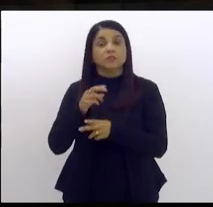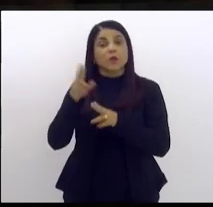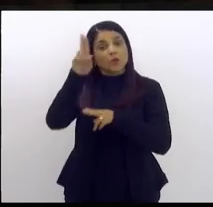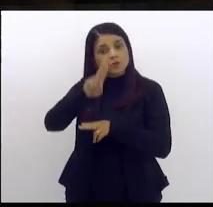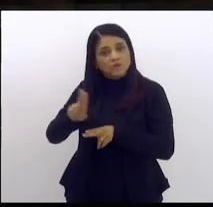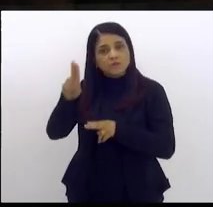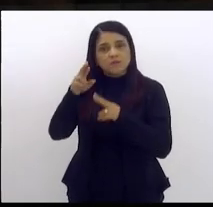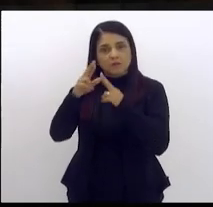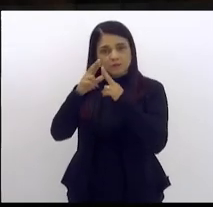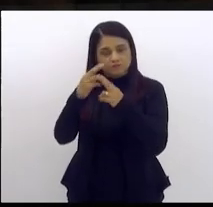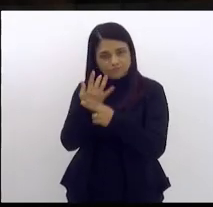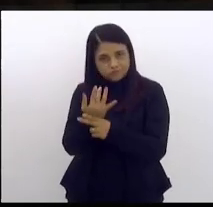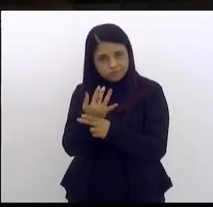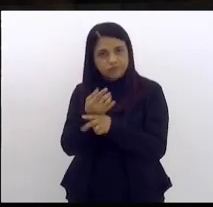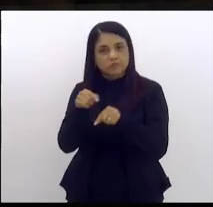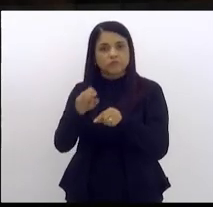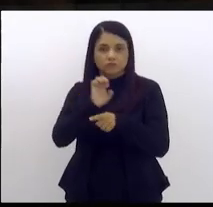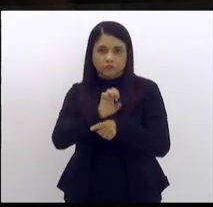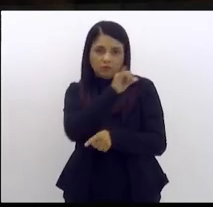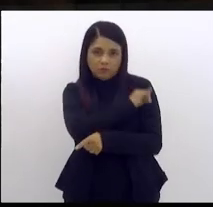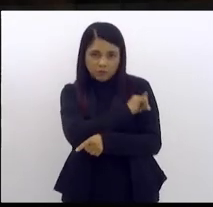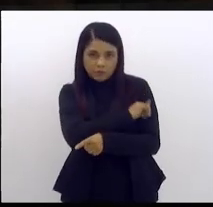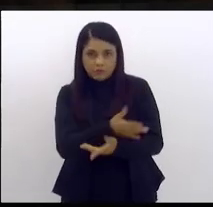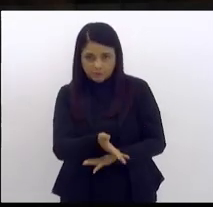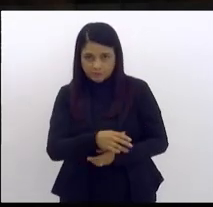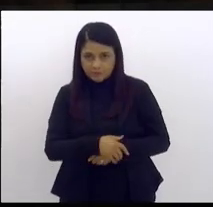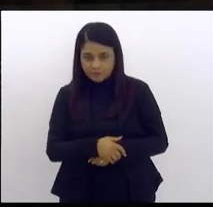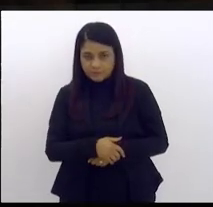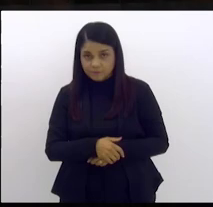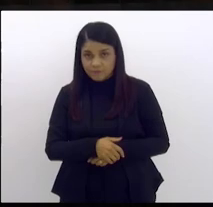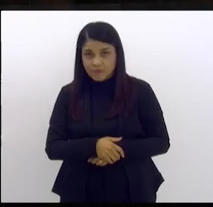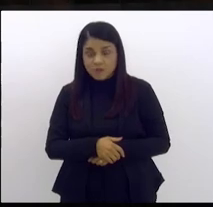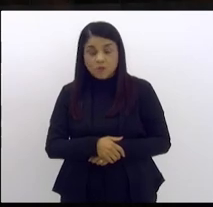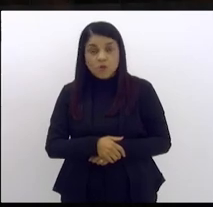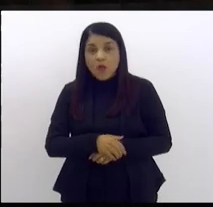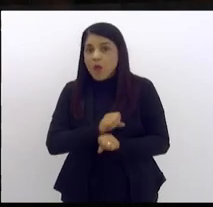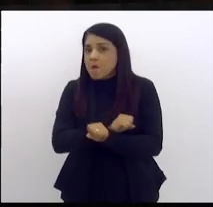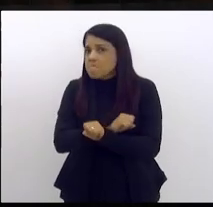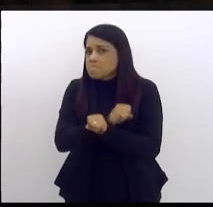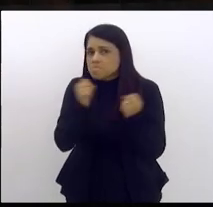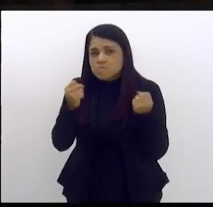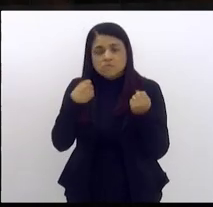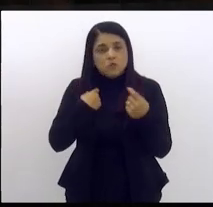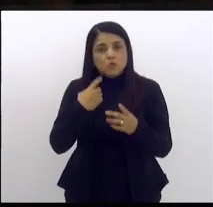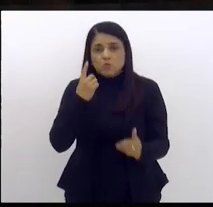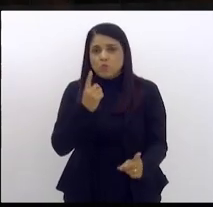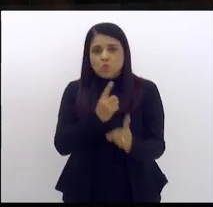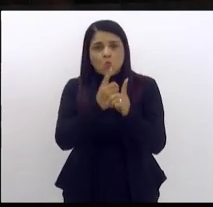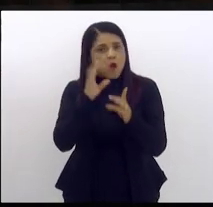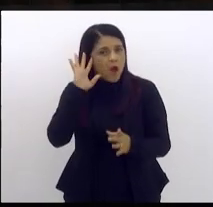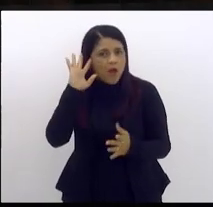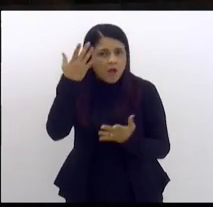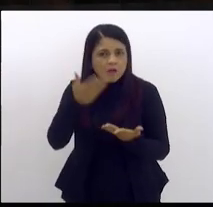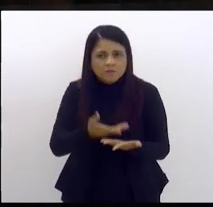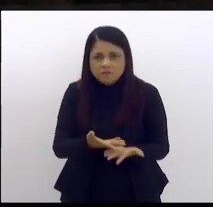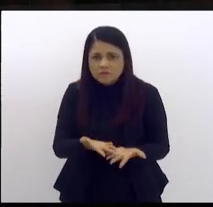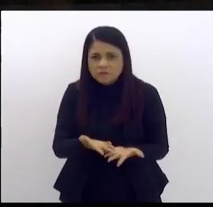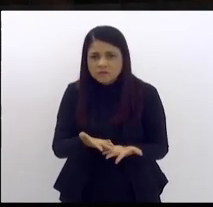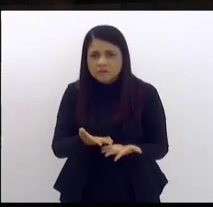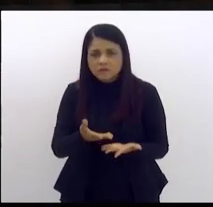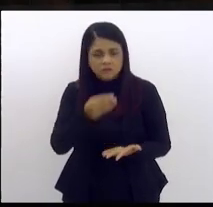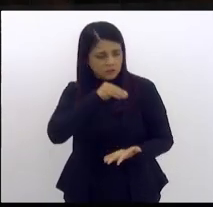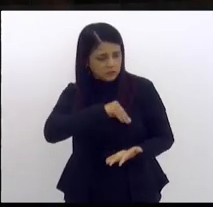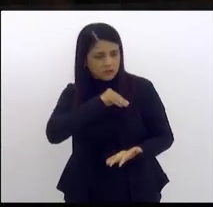de Janeiro não é possível que não se encontre uma solução e as pessoas estejam sem